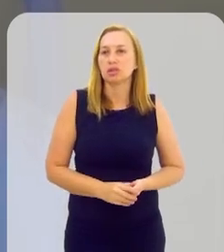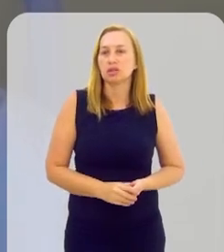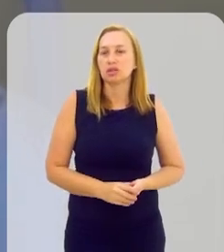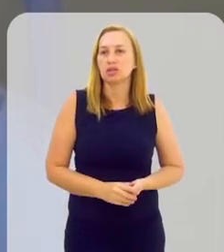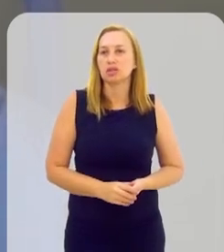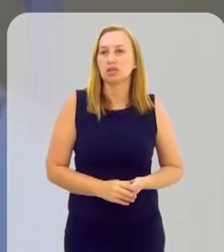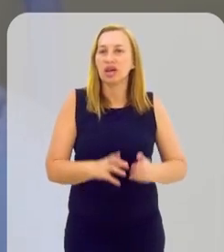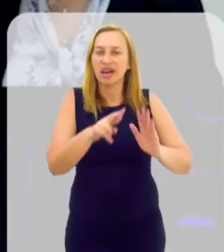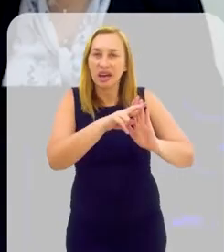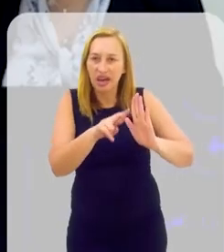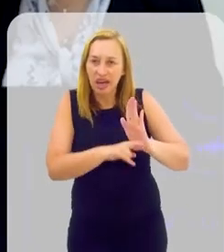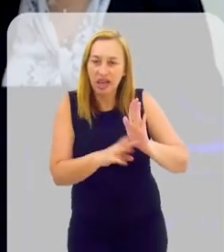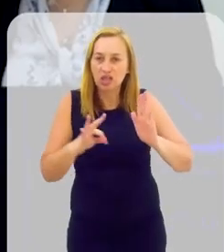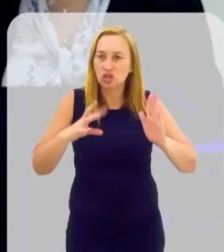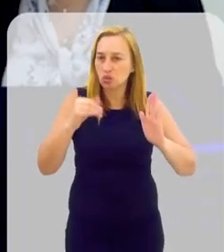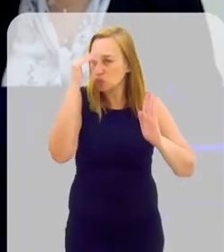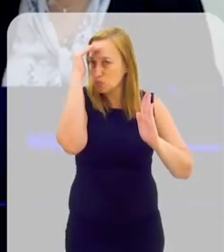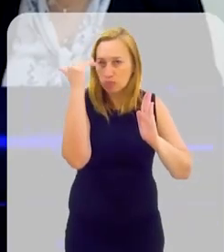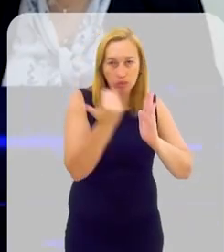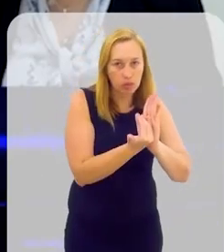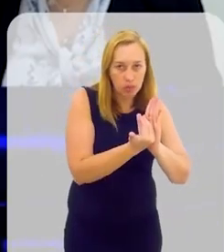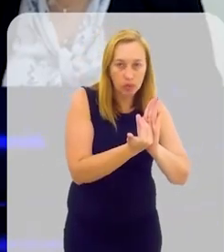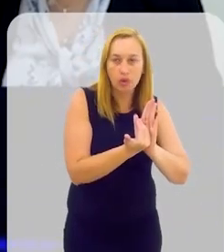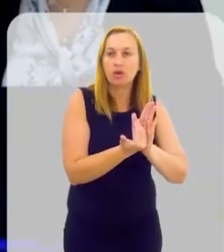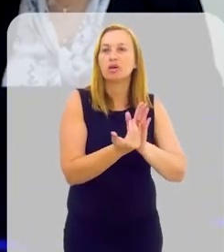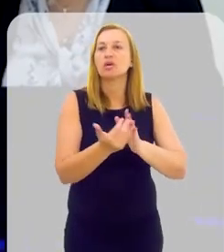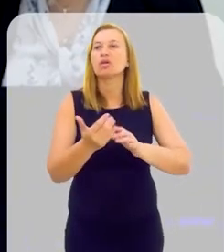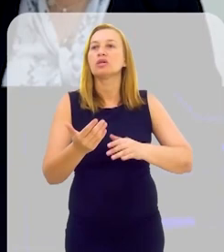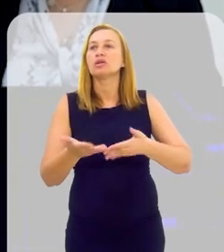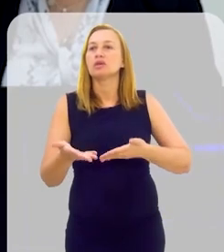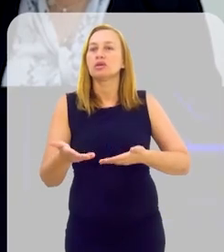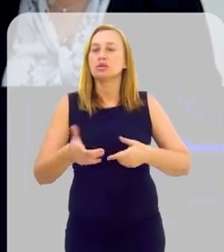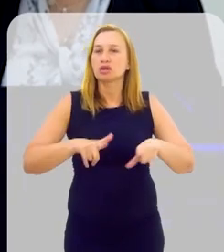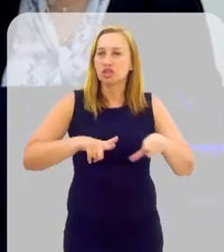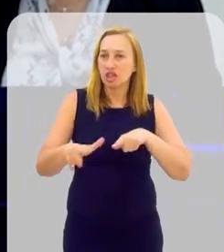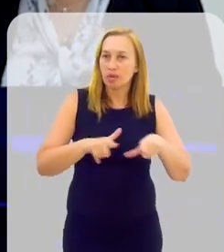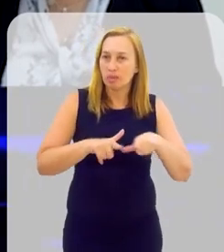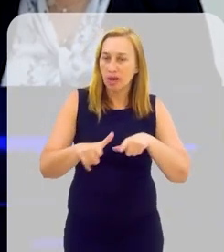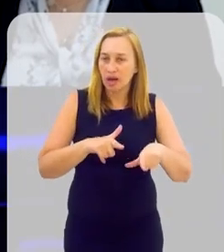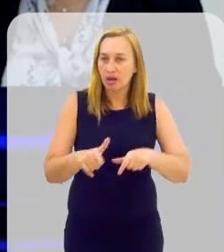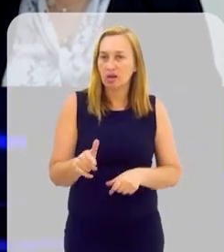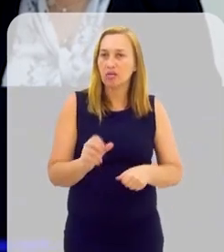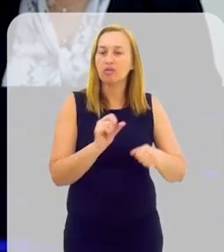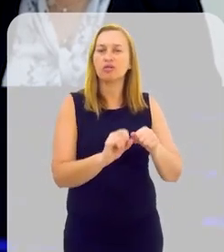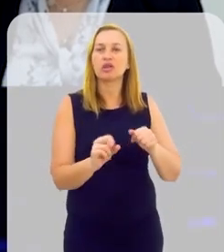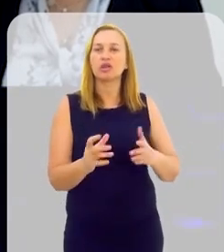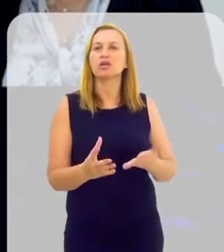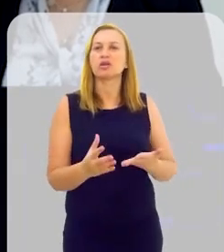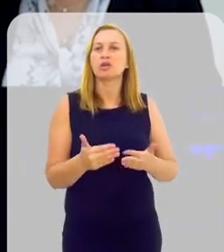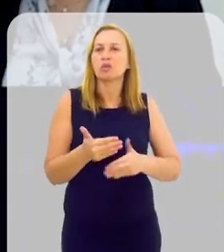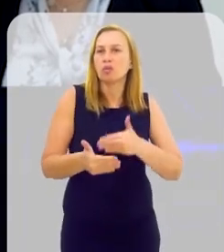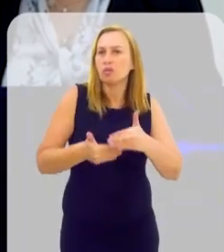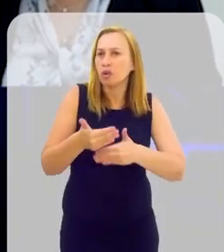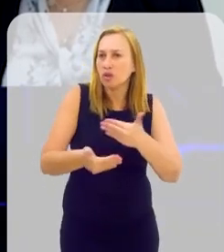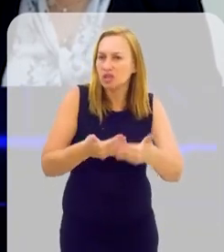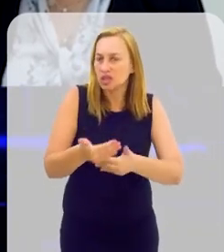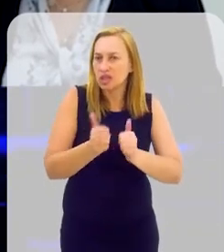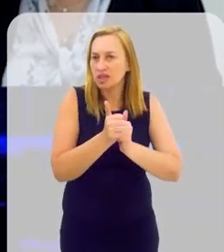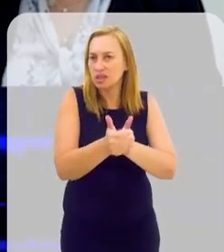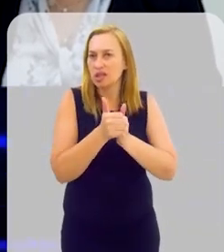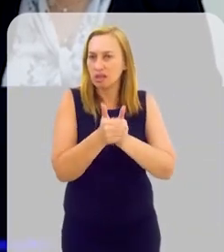planos de contingência ou de serviços prestados com o